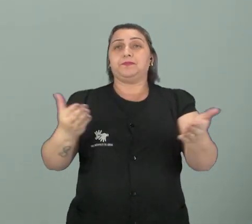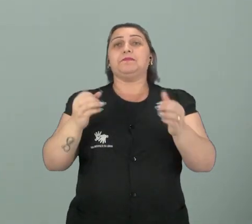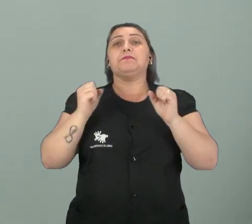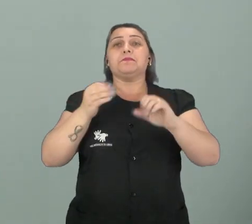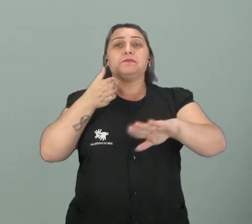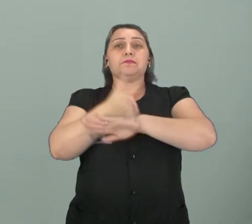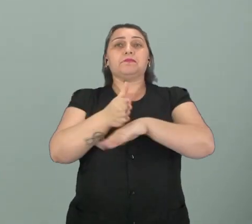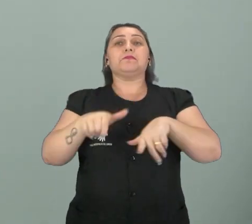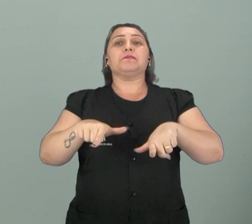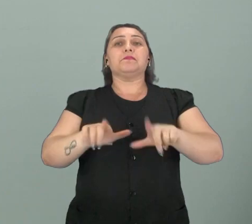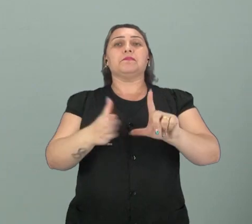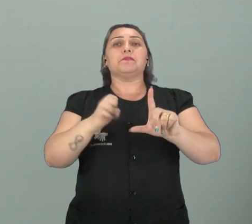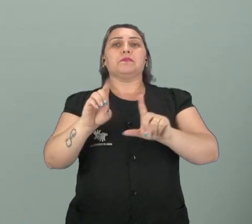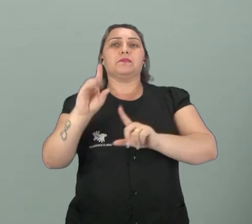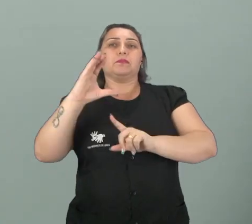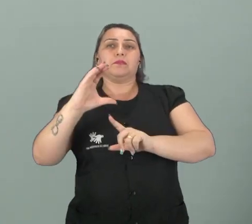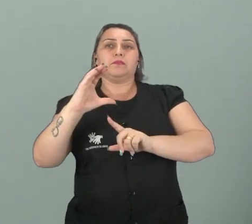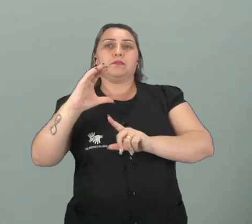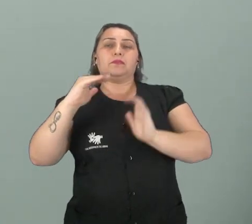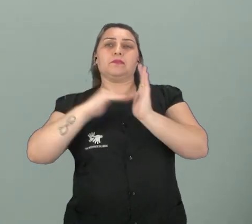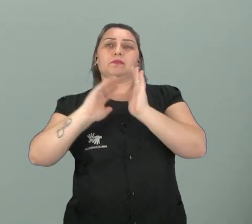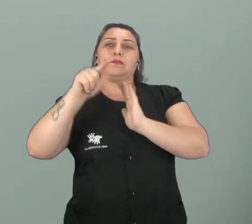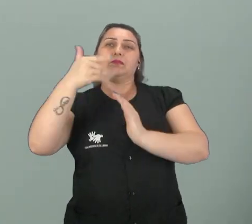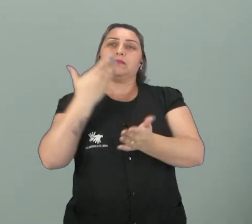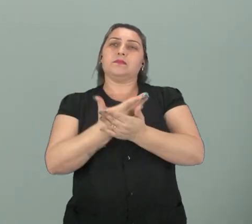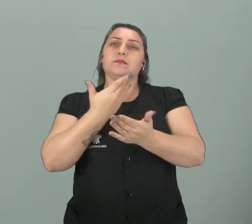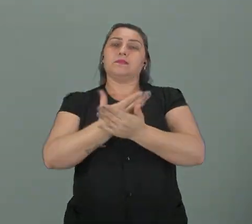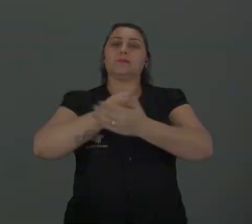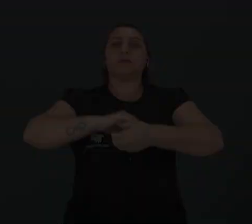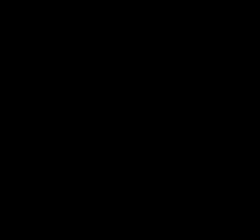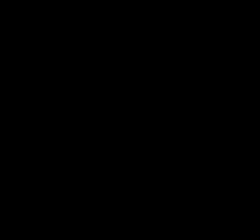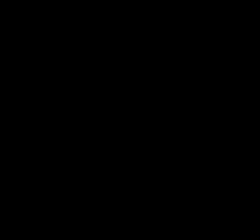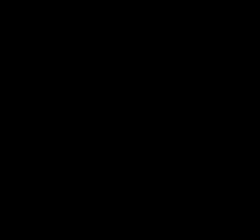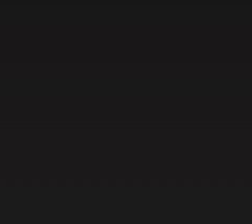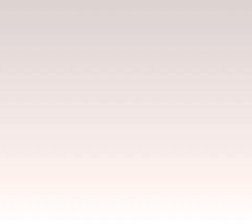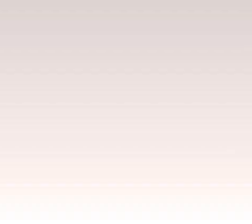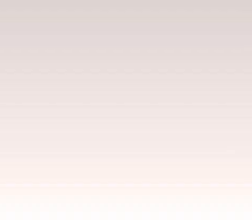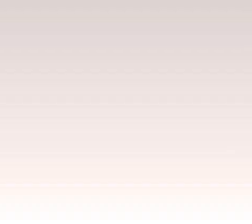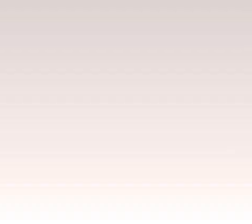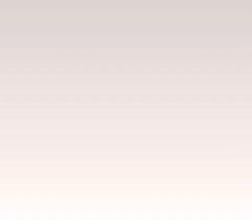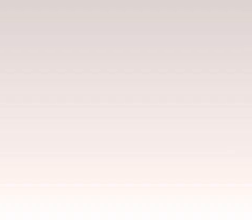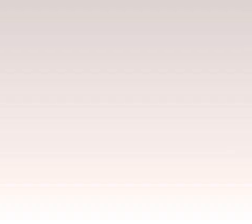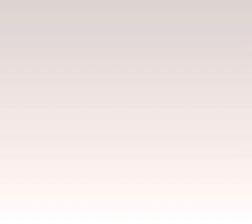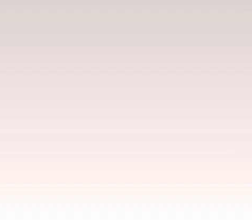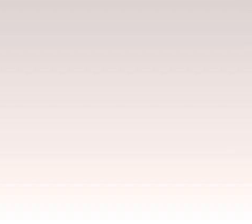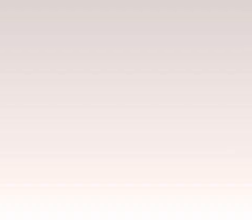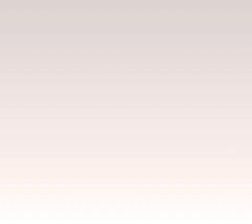Vocês podem acessá-la mais vezes lá na plataforma Eduque. Até a próxima aula!